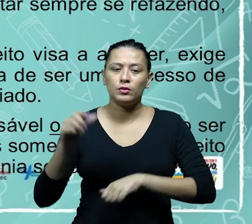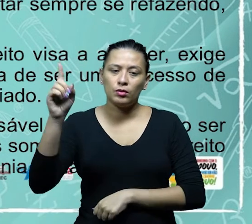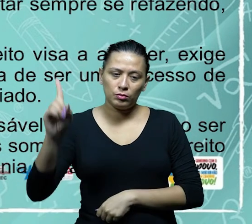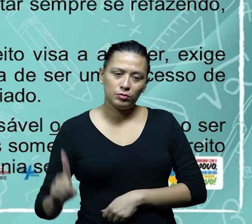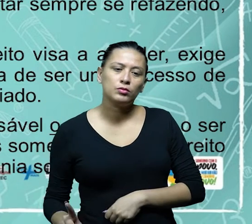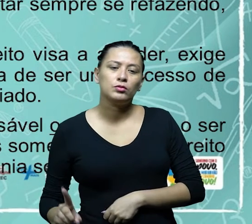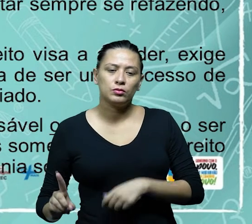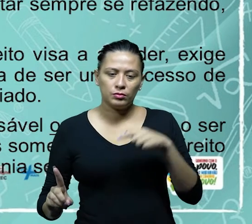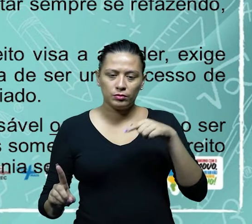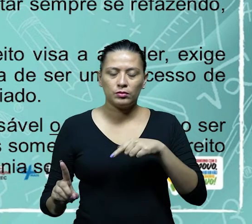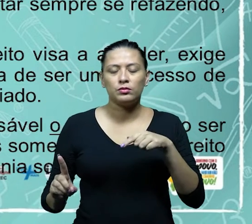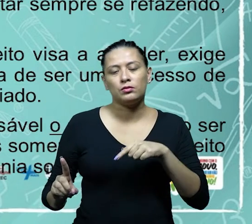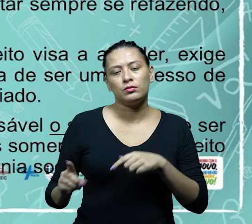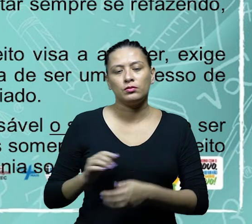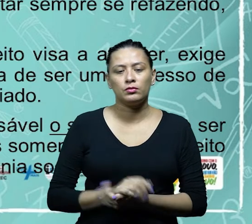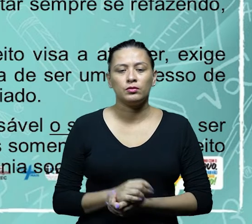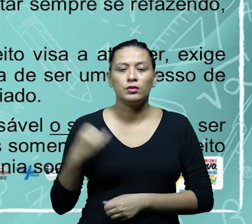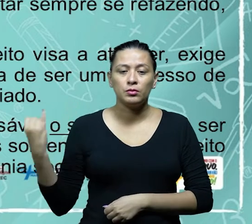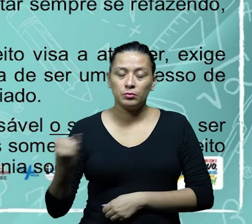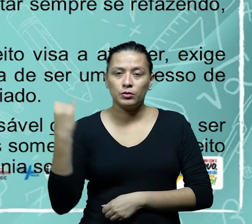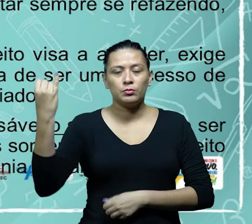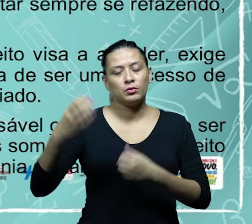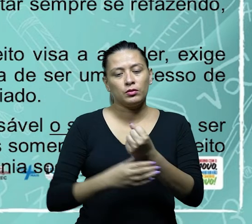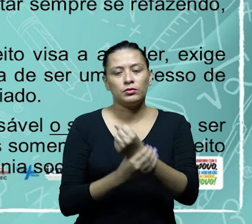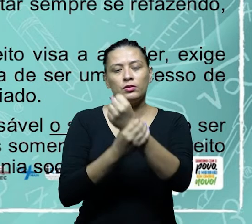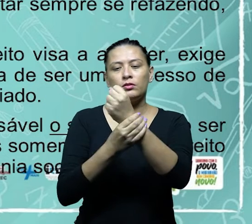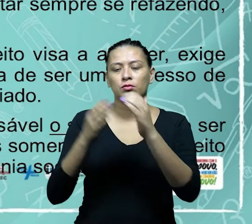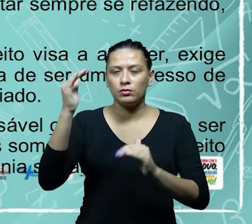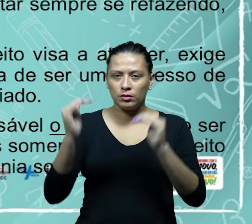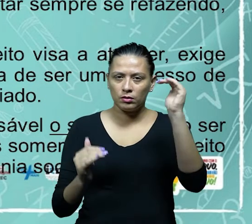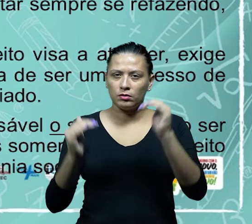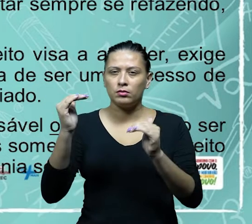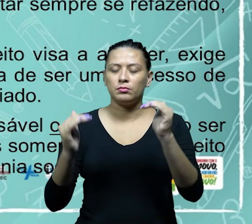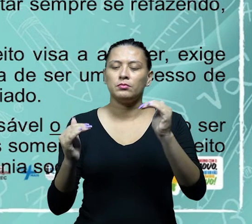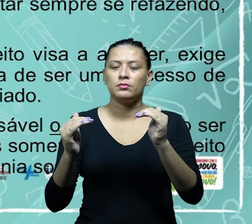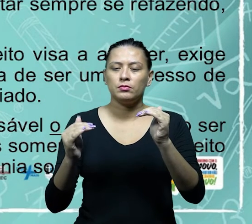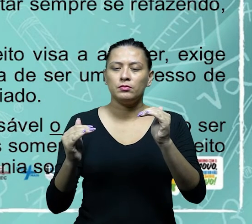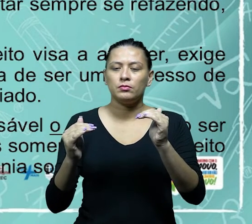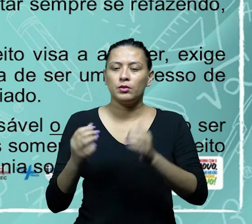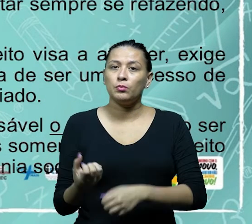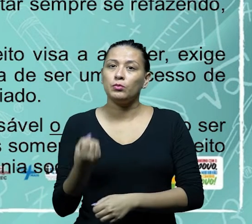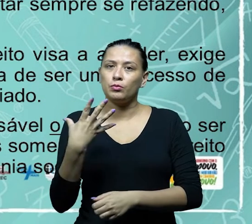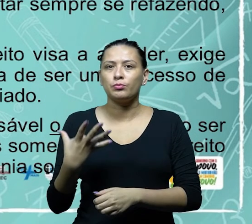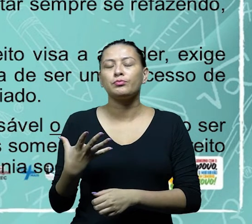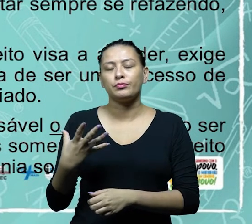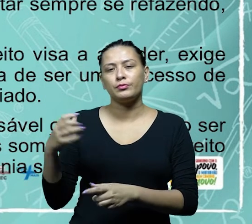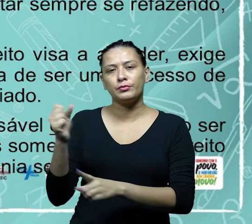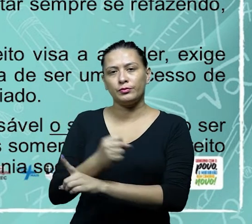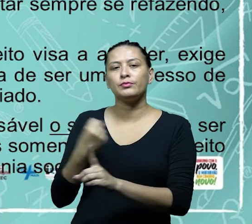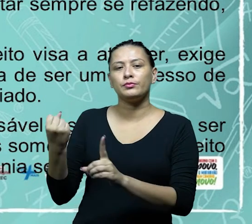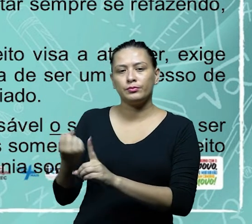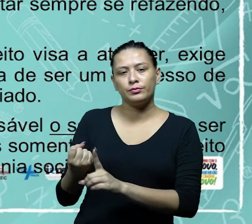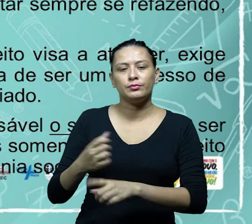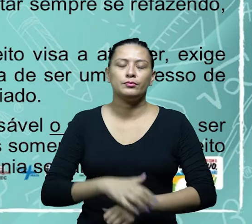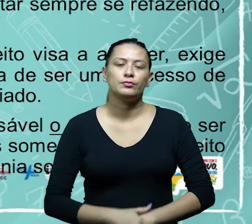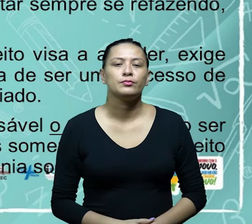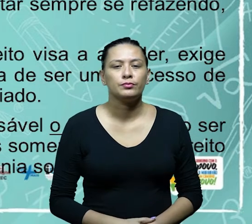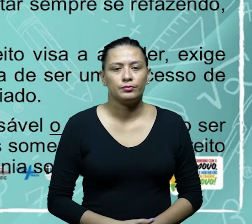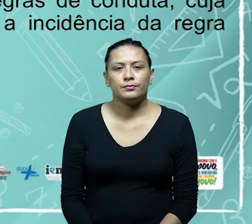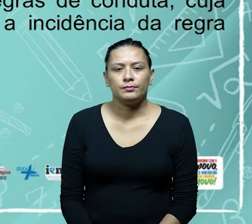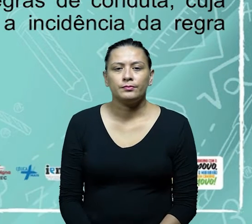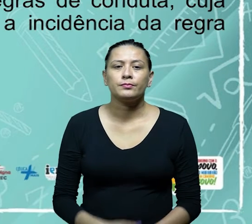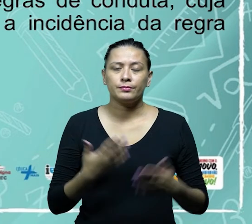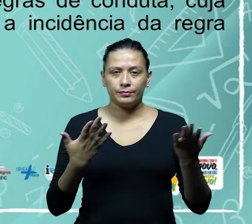Pois somente assim o direito será um instrumento eficaz na garantia do equilíbrio e da harmonia social